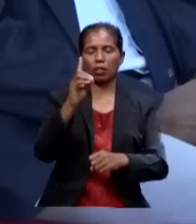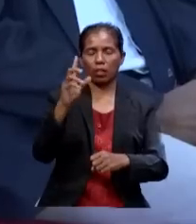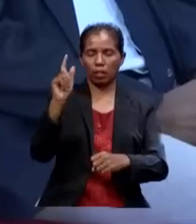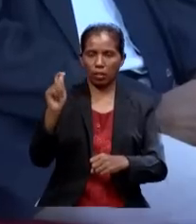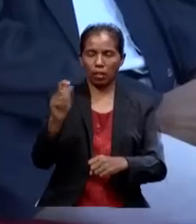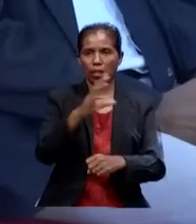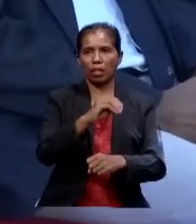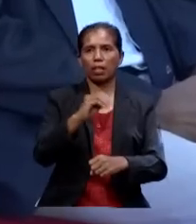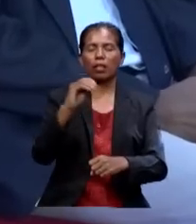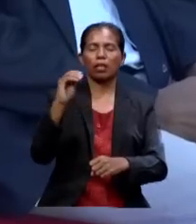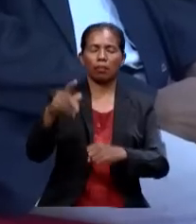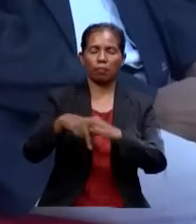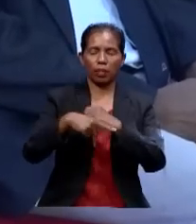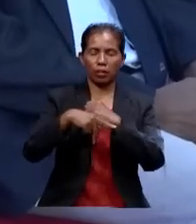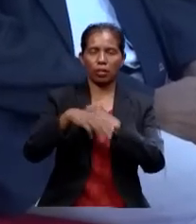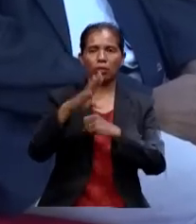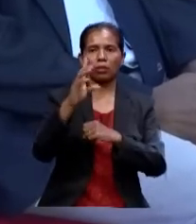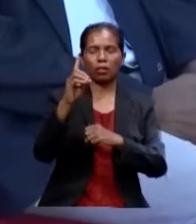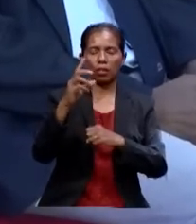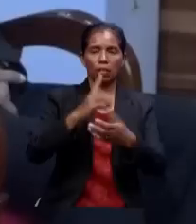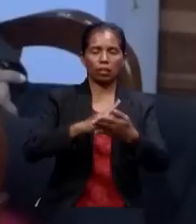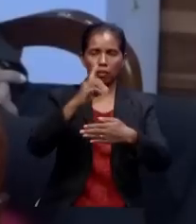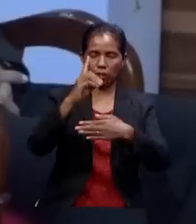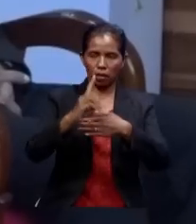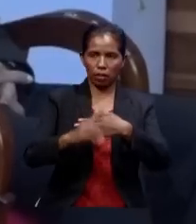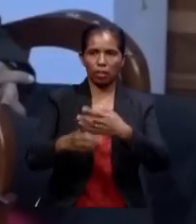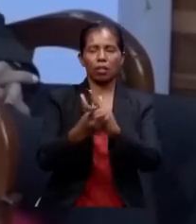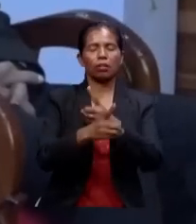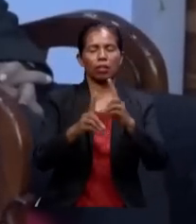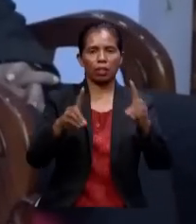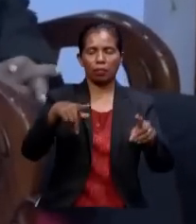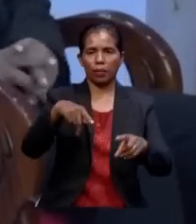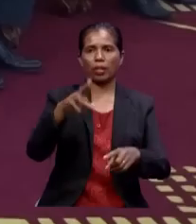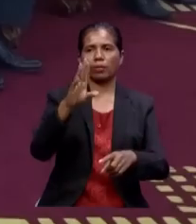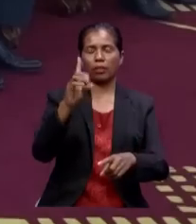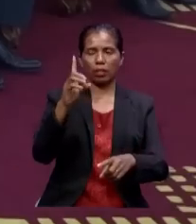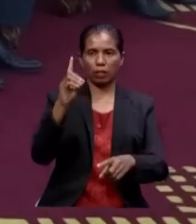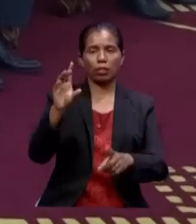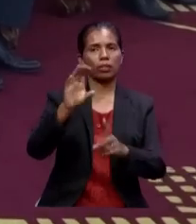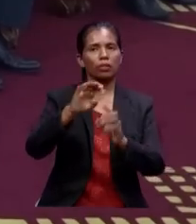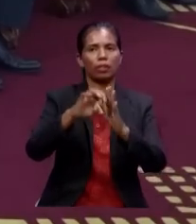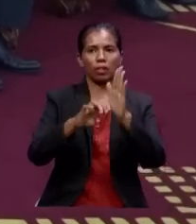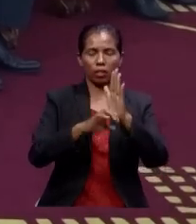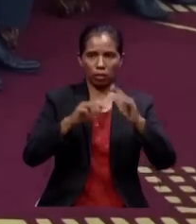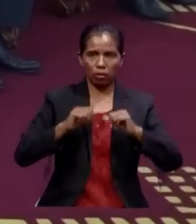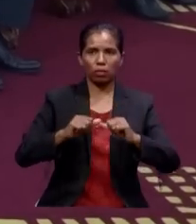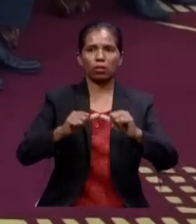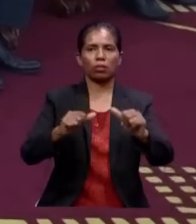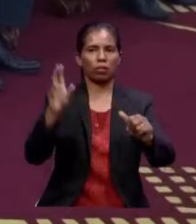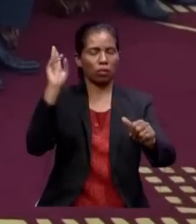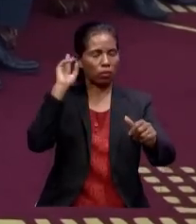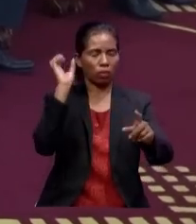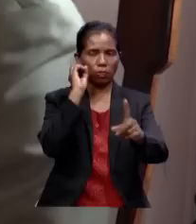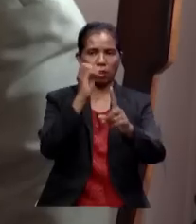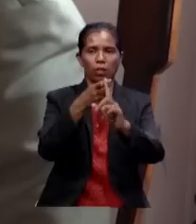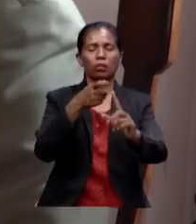Frente Mudança no Partido Unidade de Desenvolvimento Democrático PUDD. Chefe Estado Mose continua Rona opinião Jose